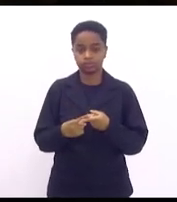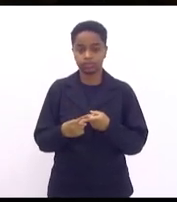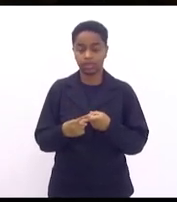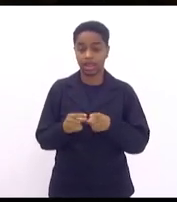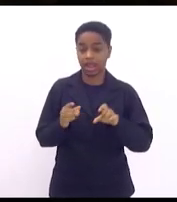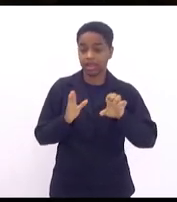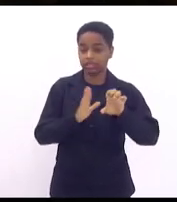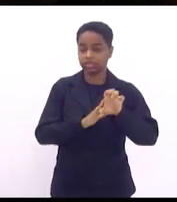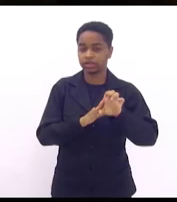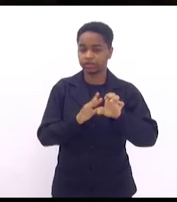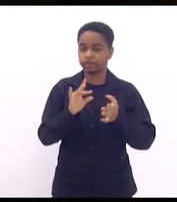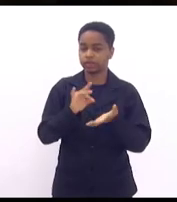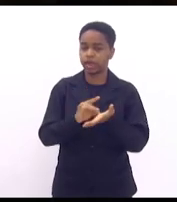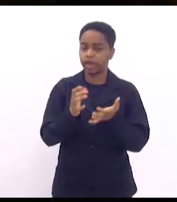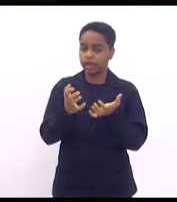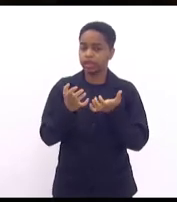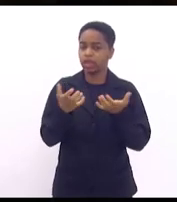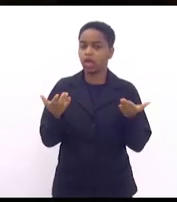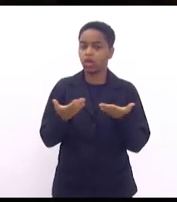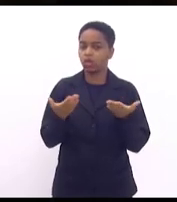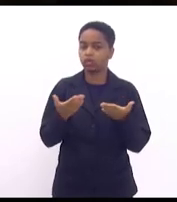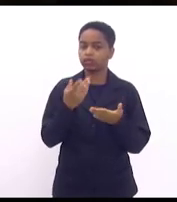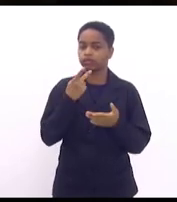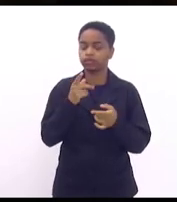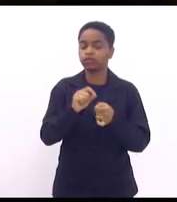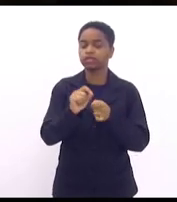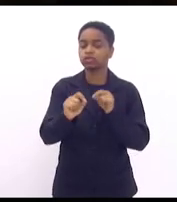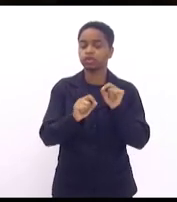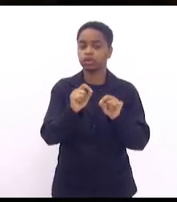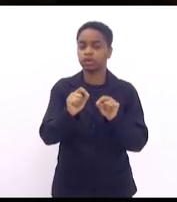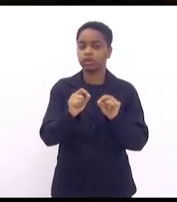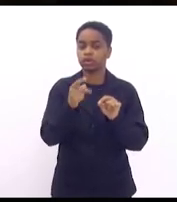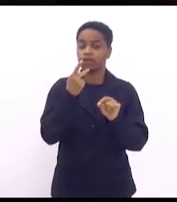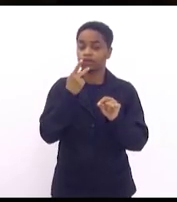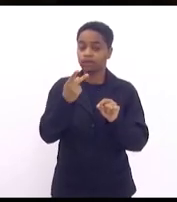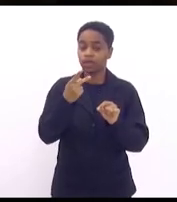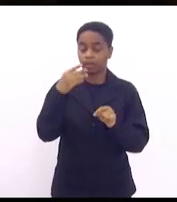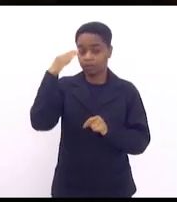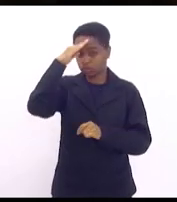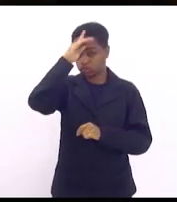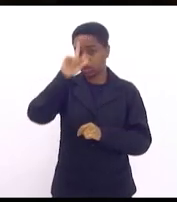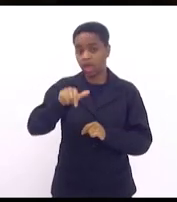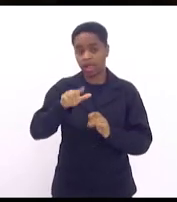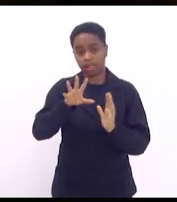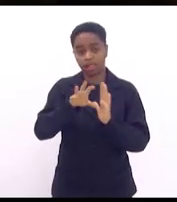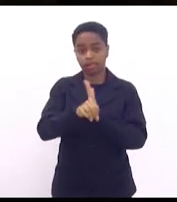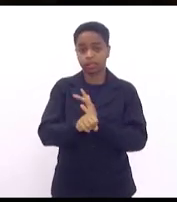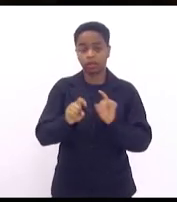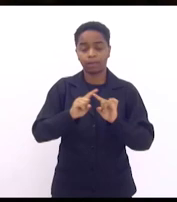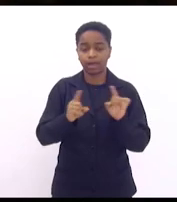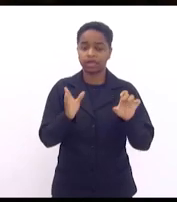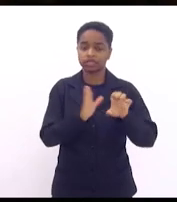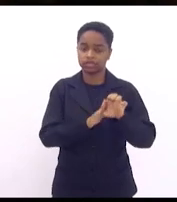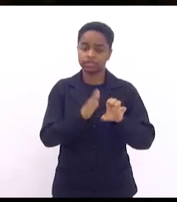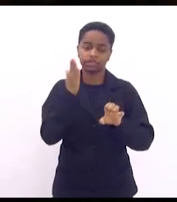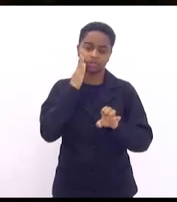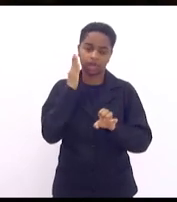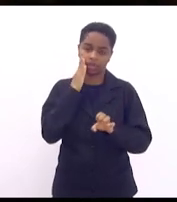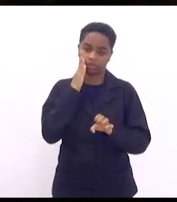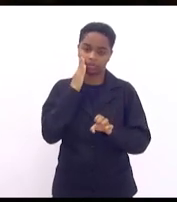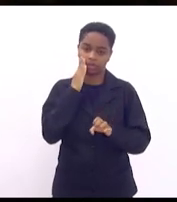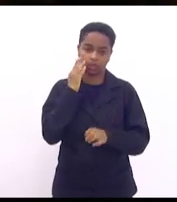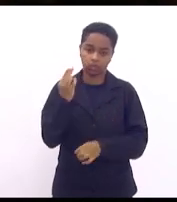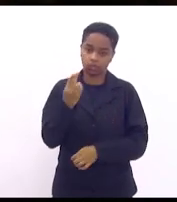esquerda mais queria fazer hoje era dizer que Bolsonaro é ladrão. E isso a esquerda sabe que não tem a